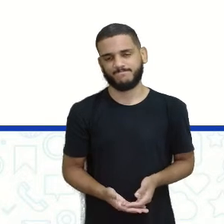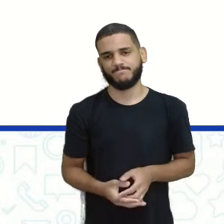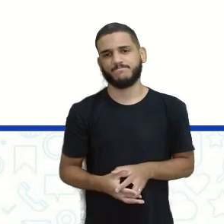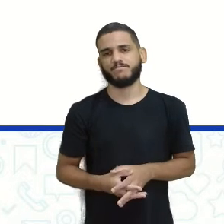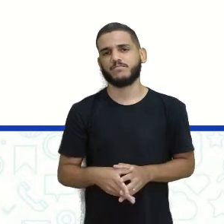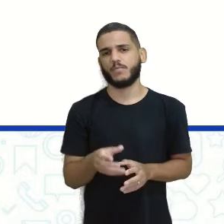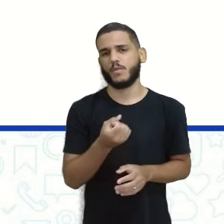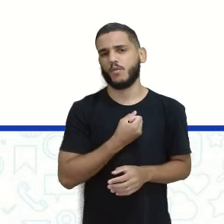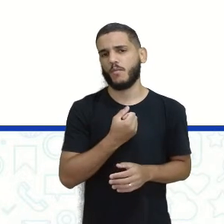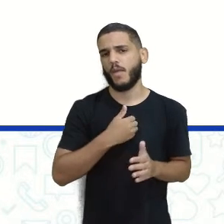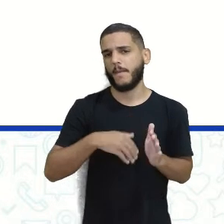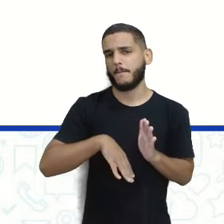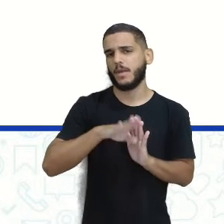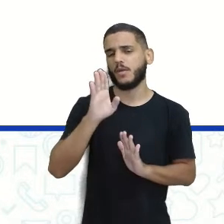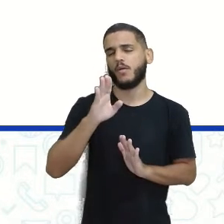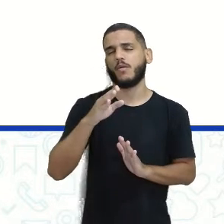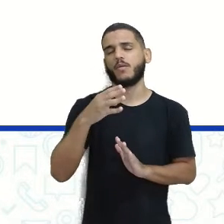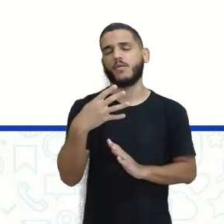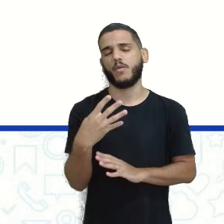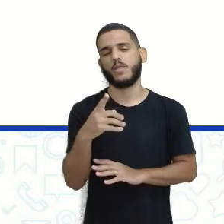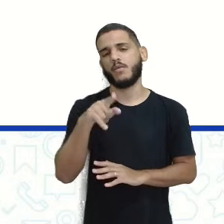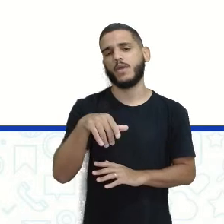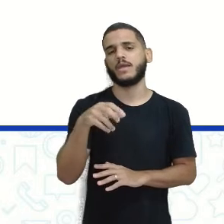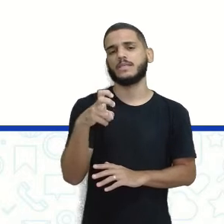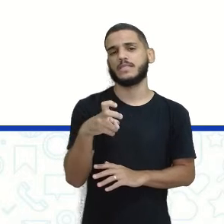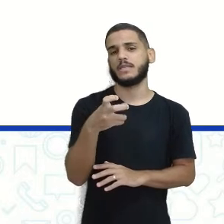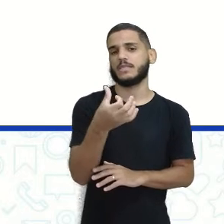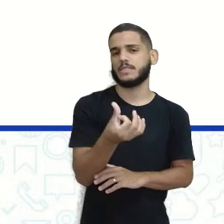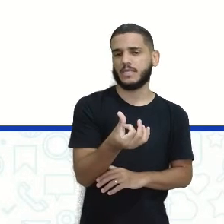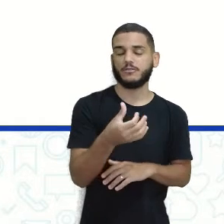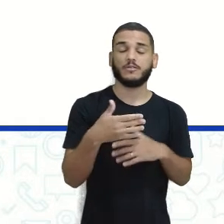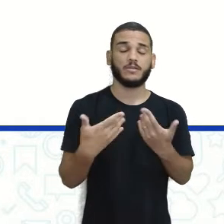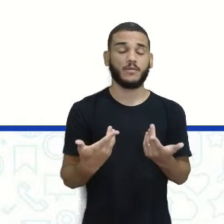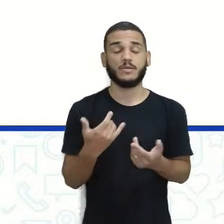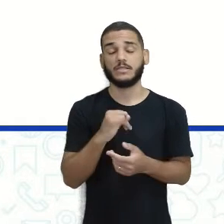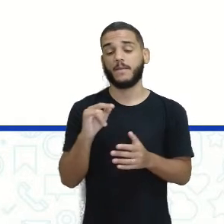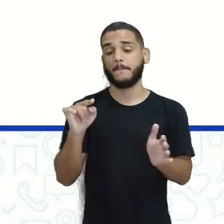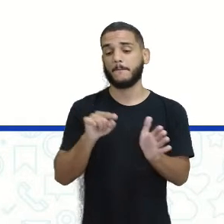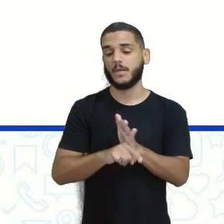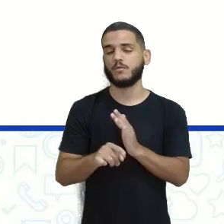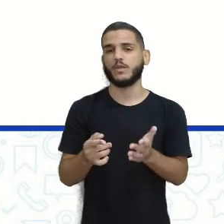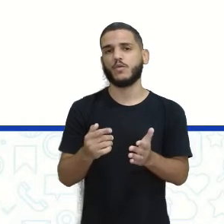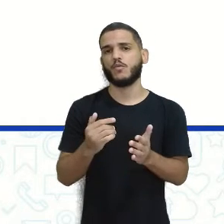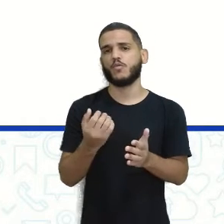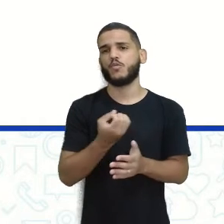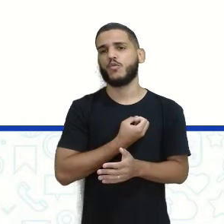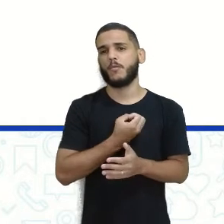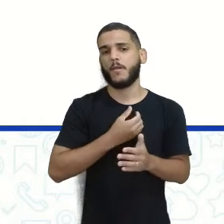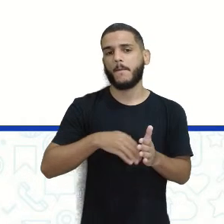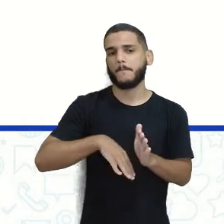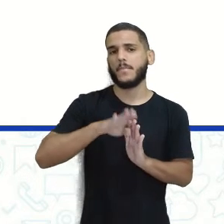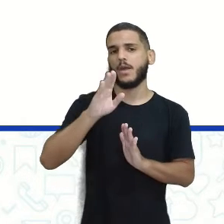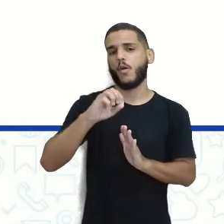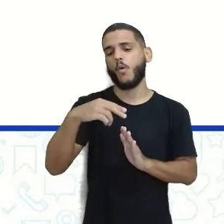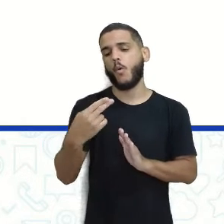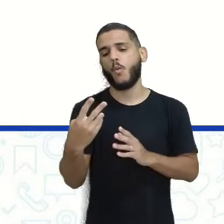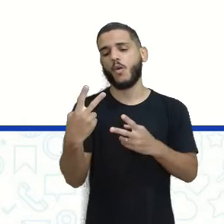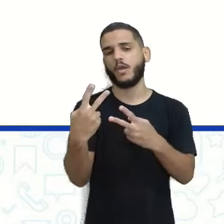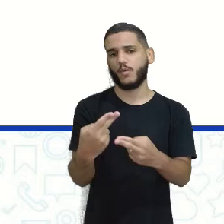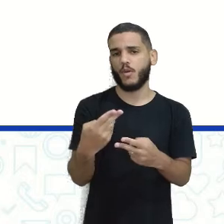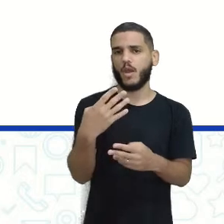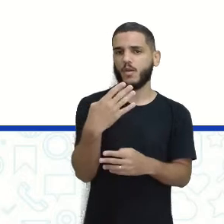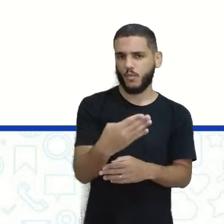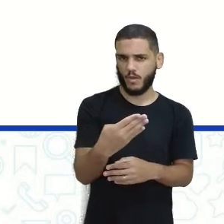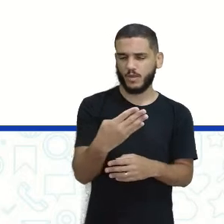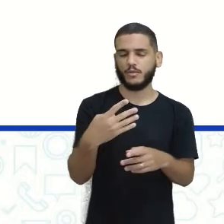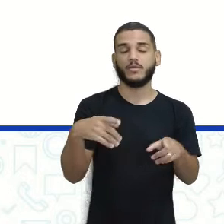no dado é o número 5 e o número 6. Cuidado, porque se eu perguntasse o número maior ou igual a 4, o 4